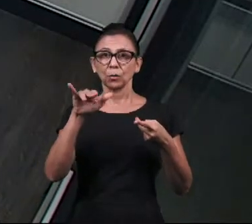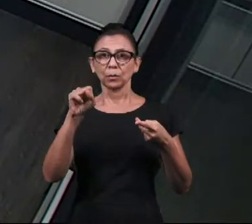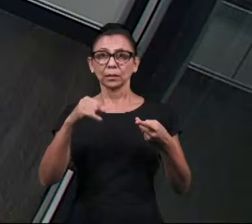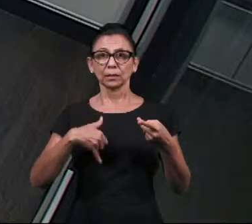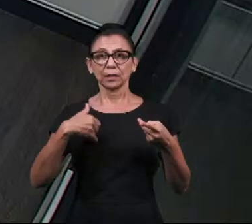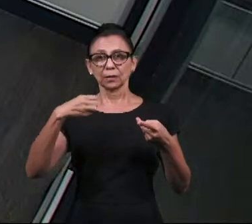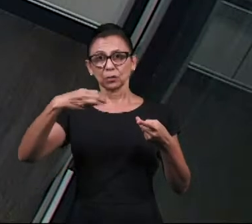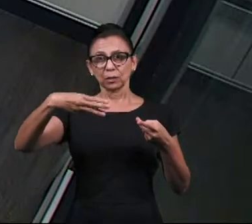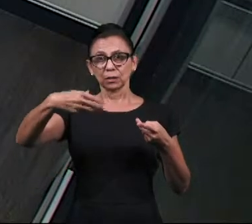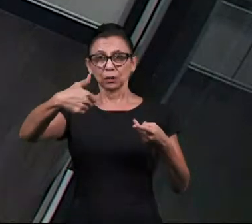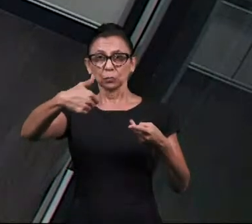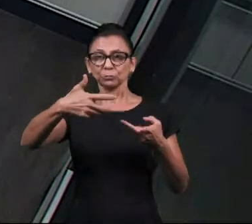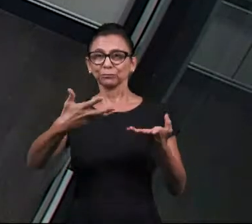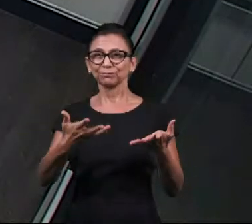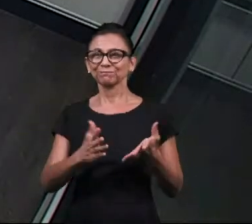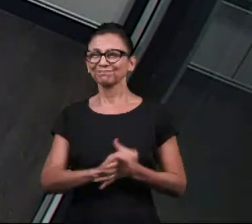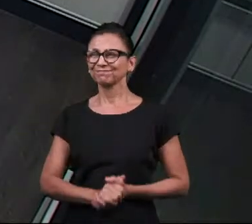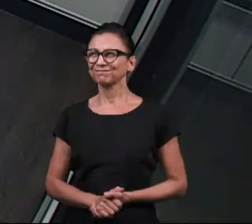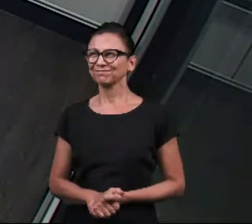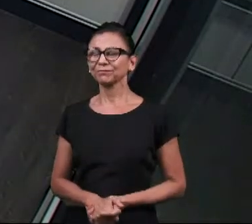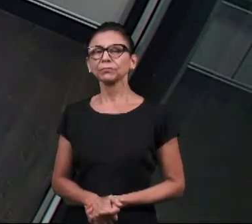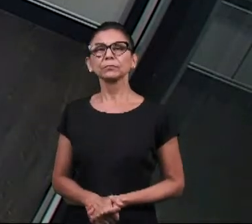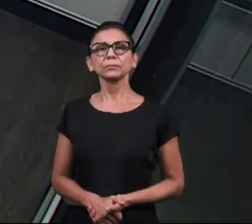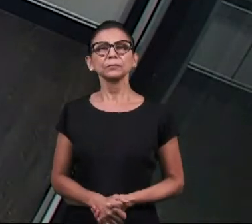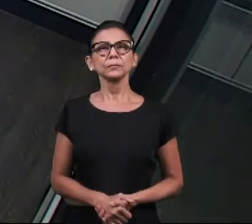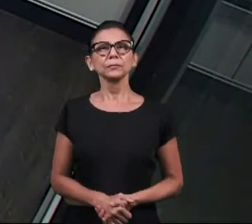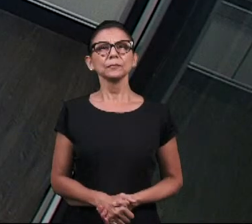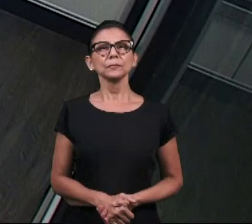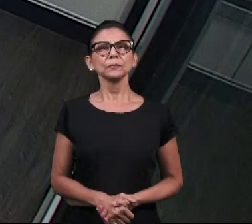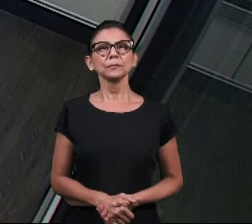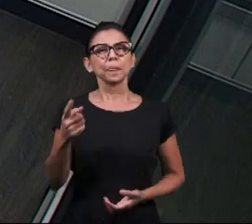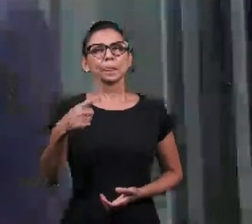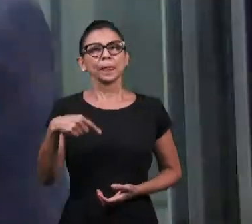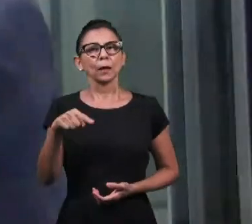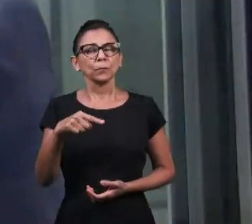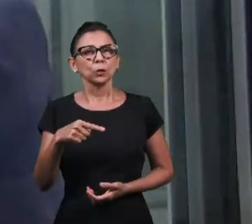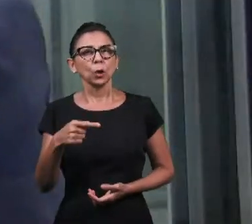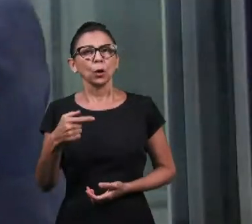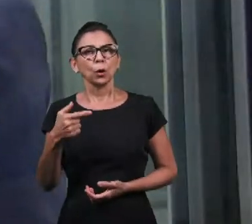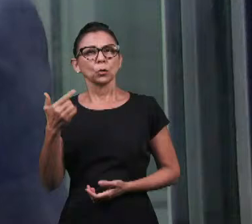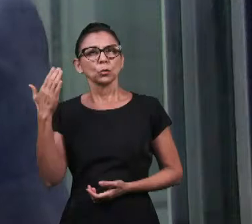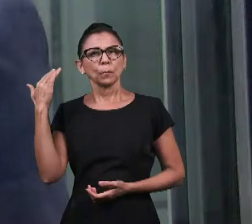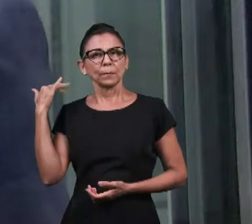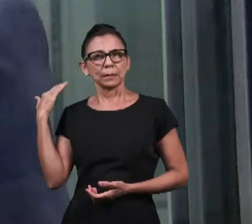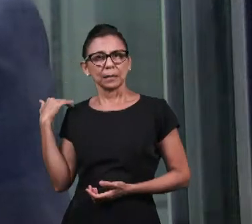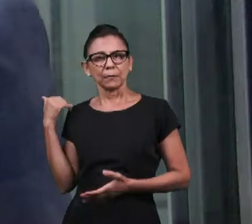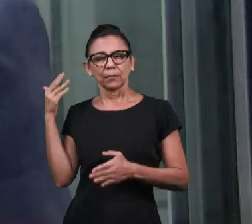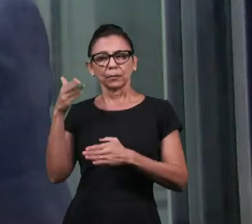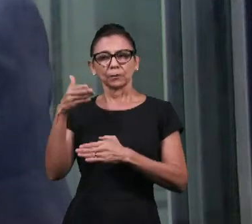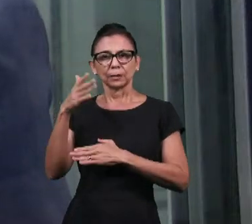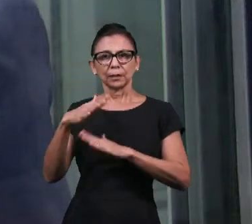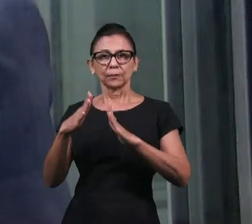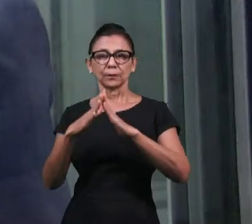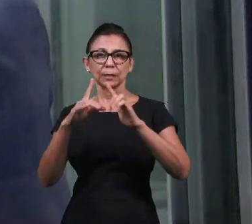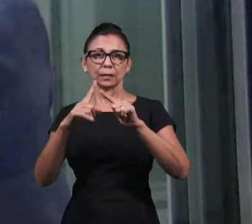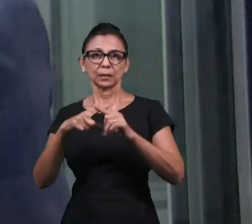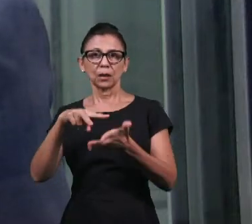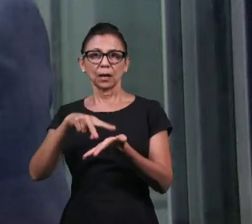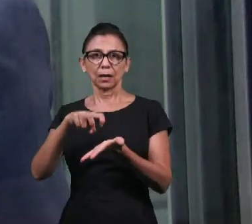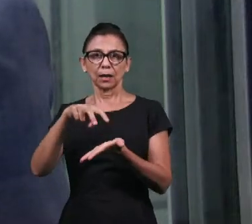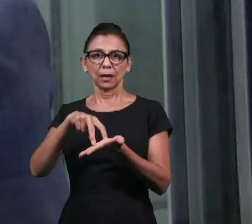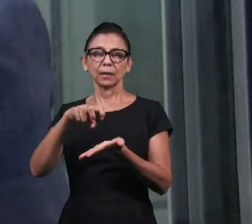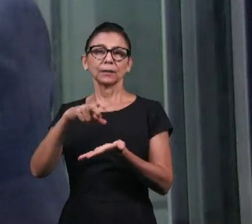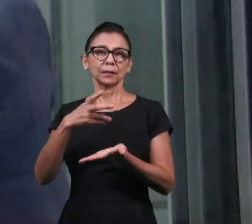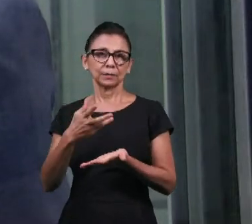mês de dedicação. E nós estávamos na igreja de Alegre, à época, como novos convertidos. Uhum. E aquela